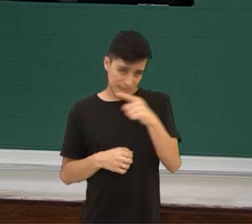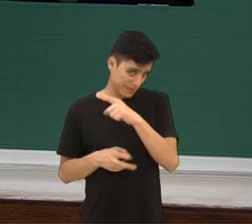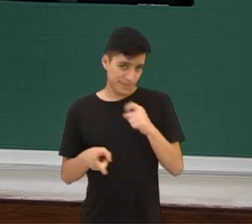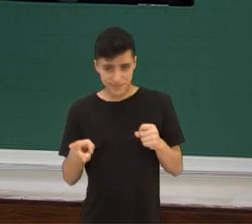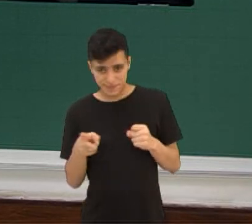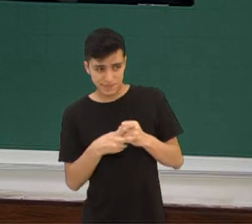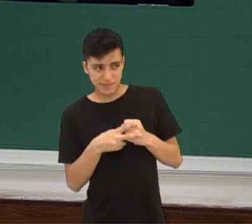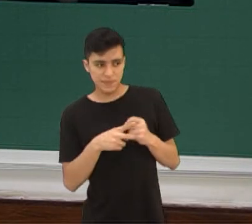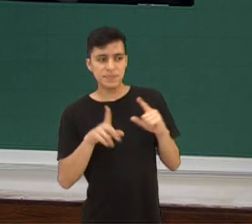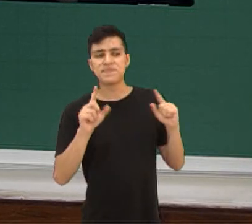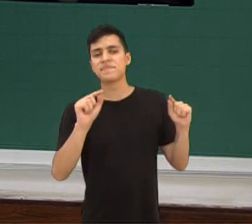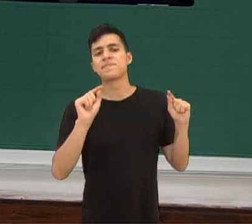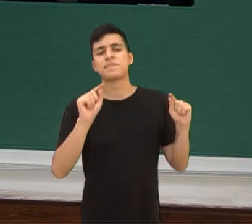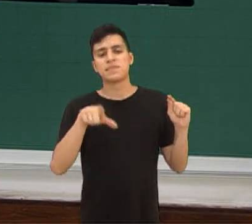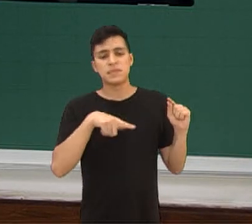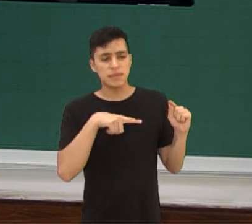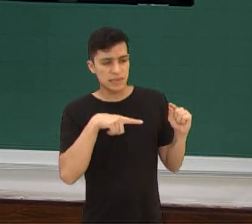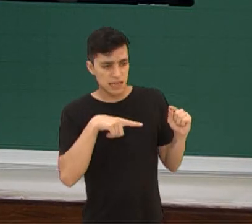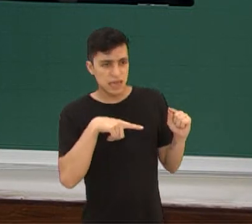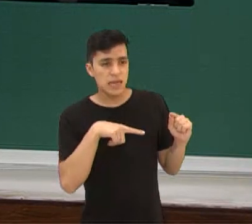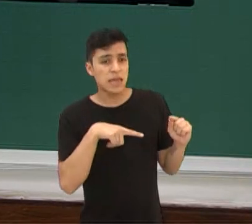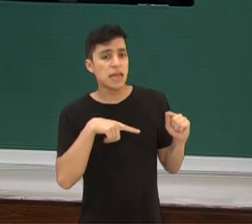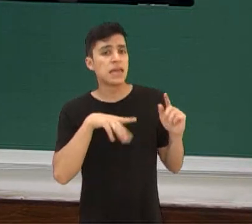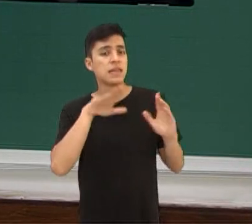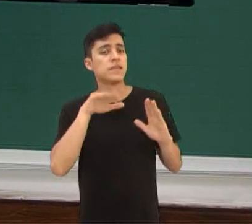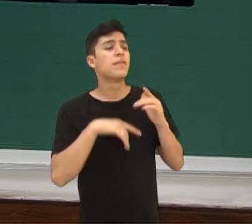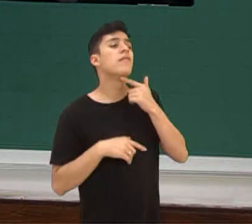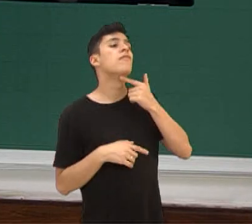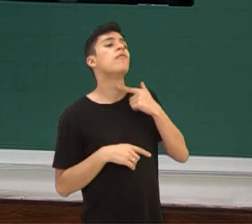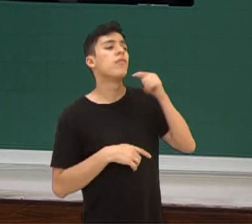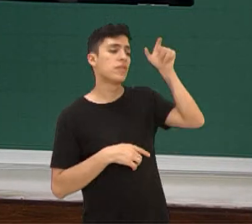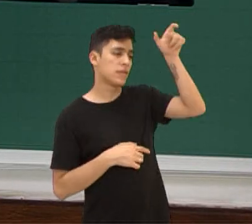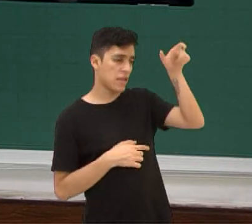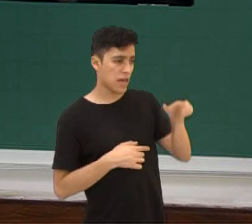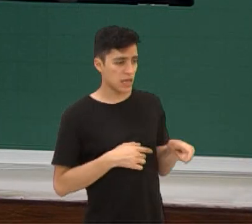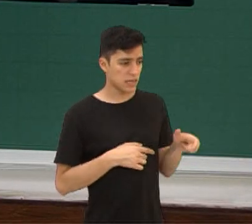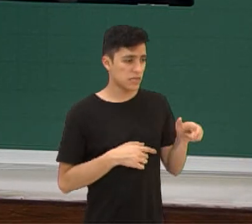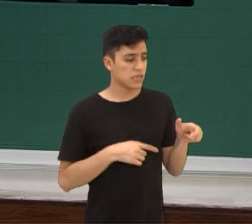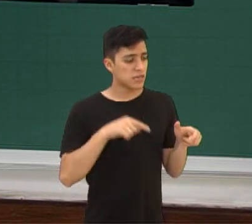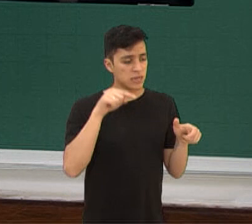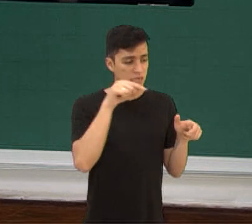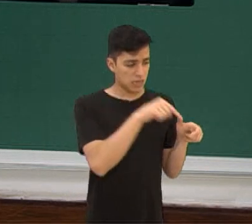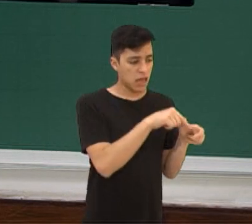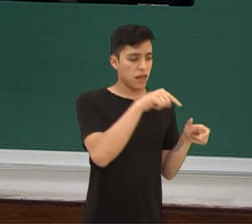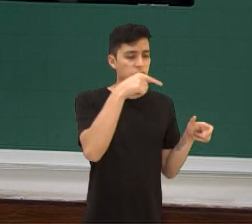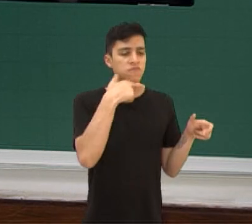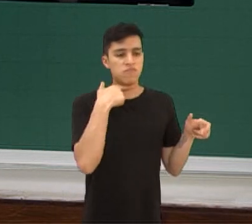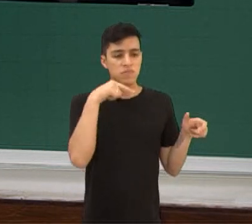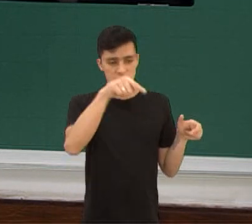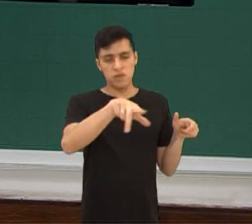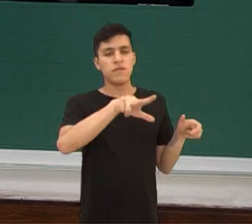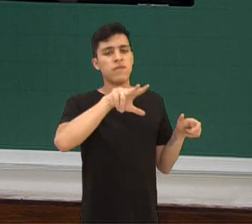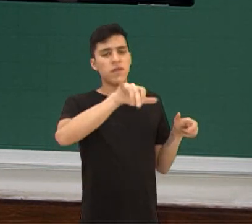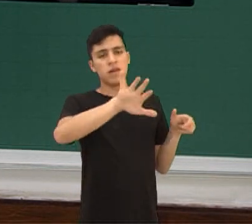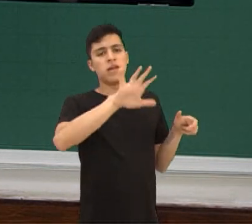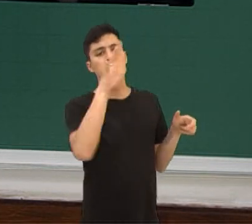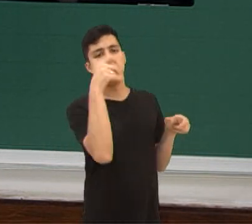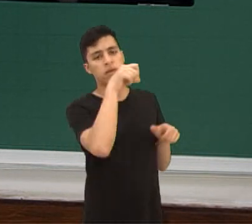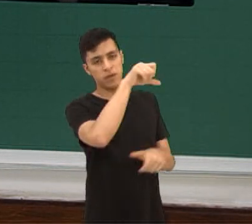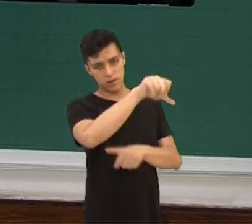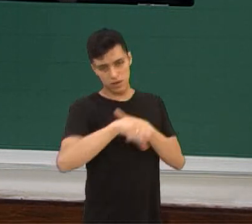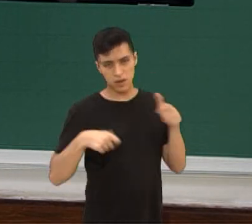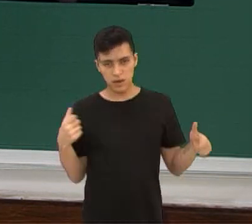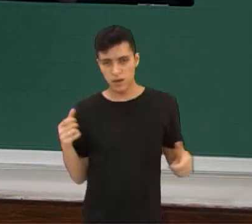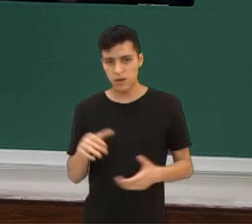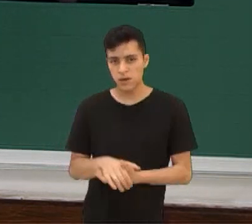verbo de cambio, ele depende da vontade do sujeito para que aquela mudança aconteça. A ver, Juan se